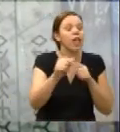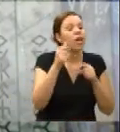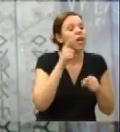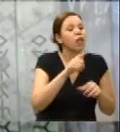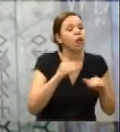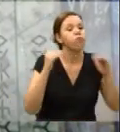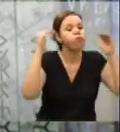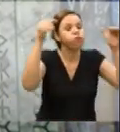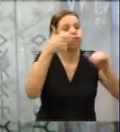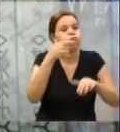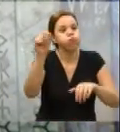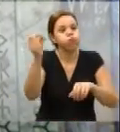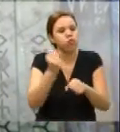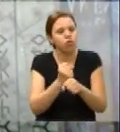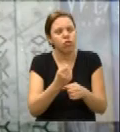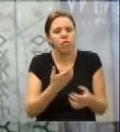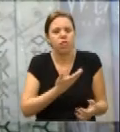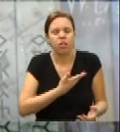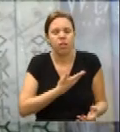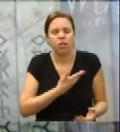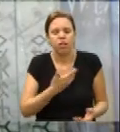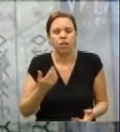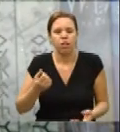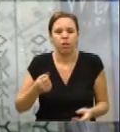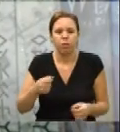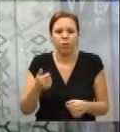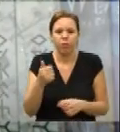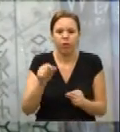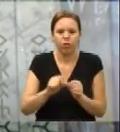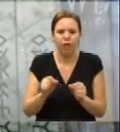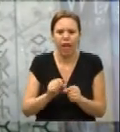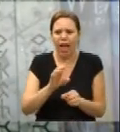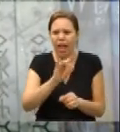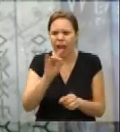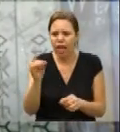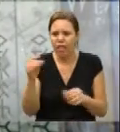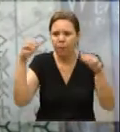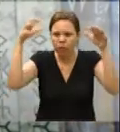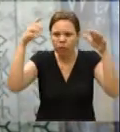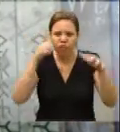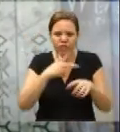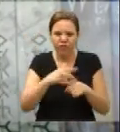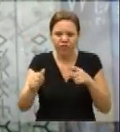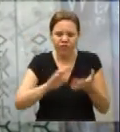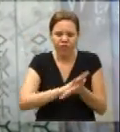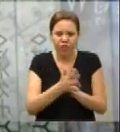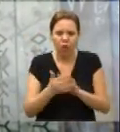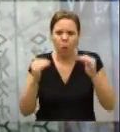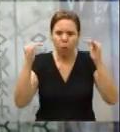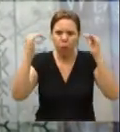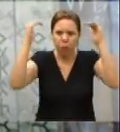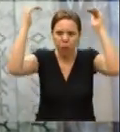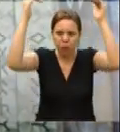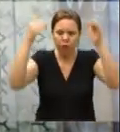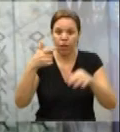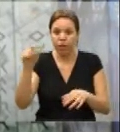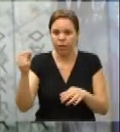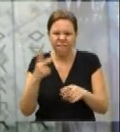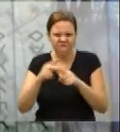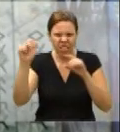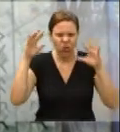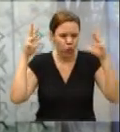nível 10 primeiro. Então cada monstro que você derrota durante esse jogo, você sobe um nível, e quem chegar no 10 vence. E